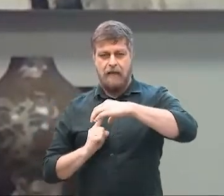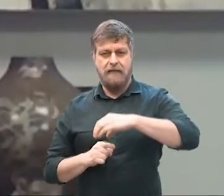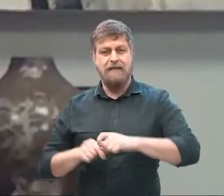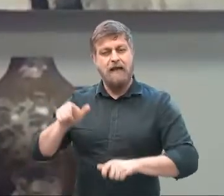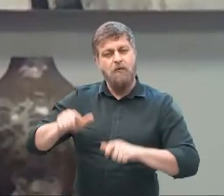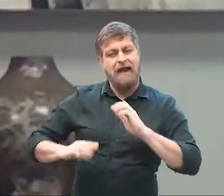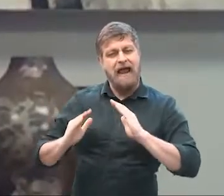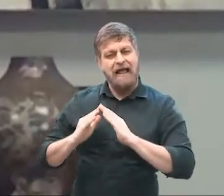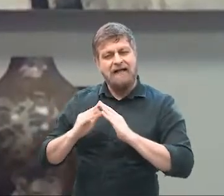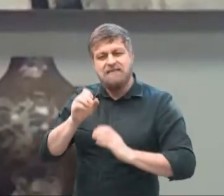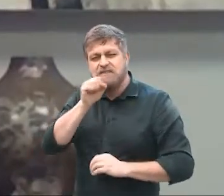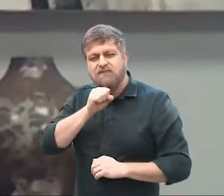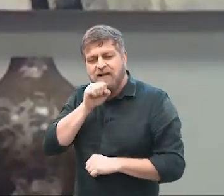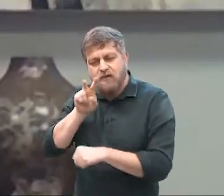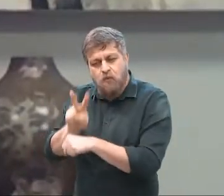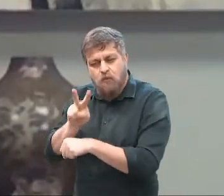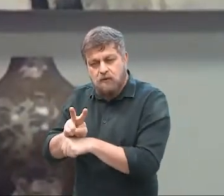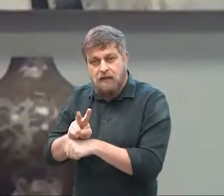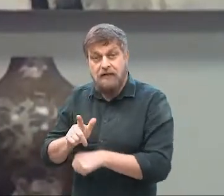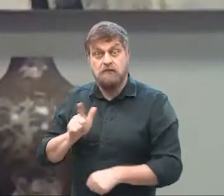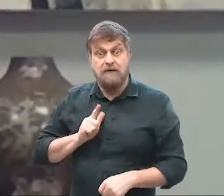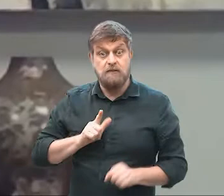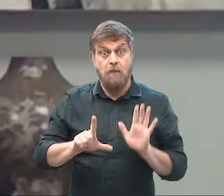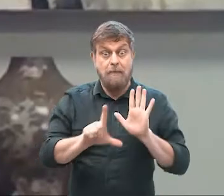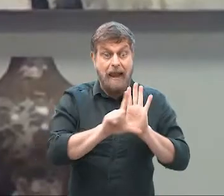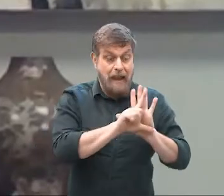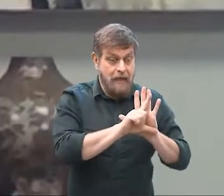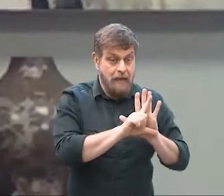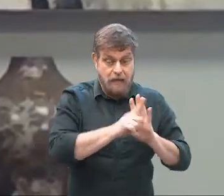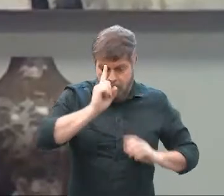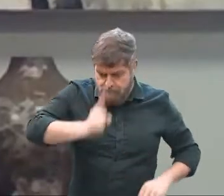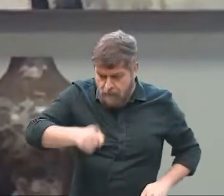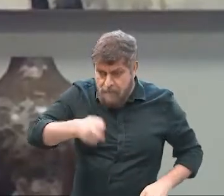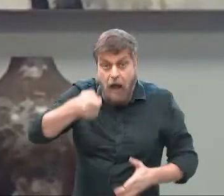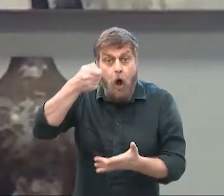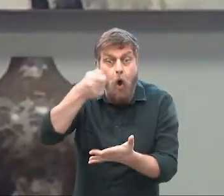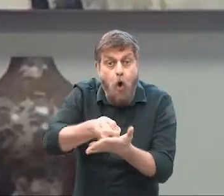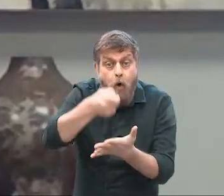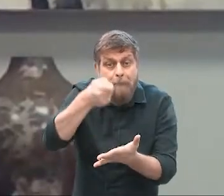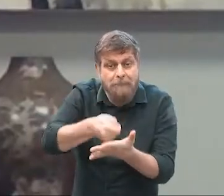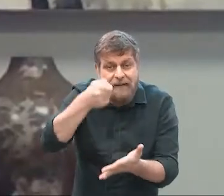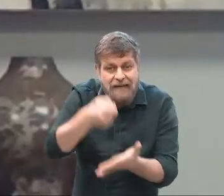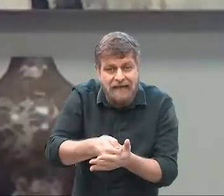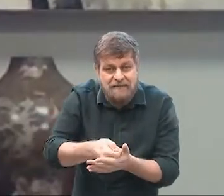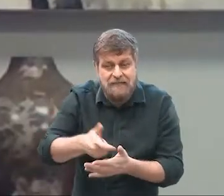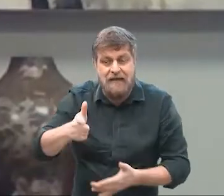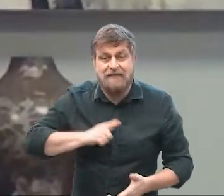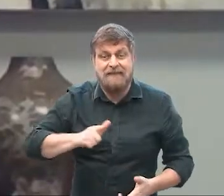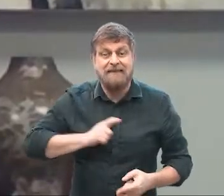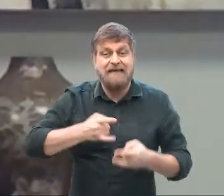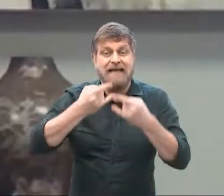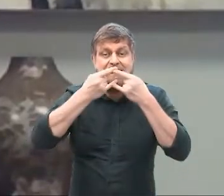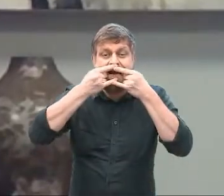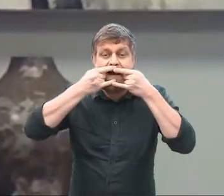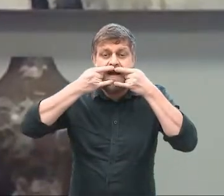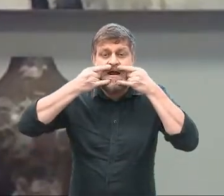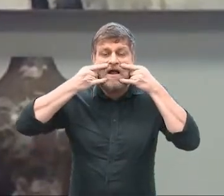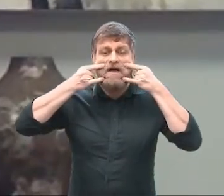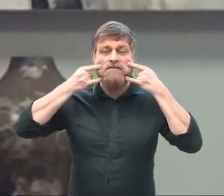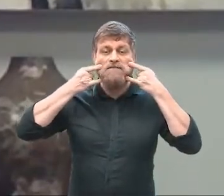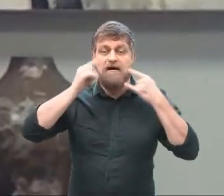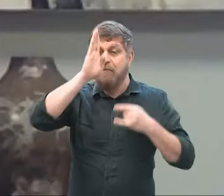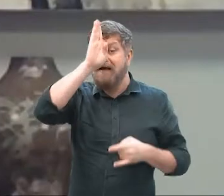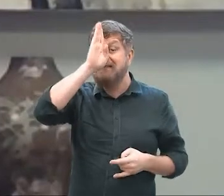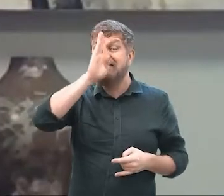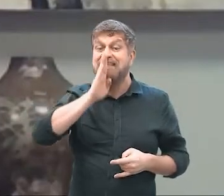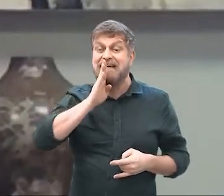repouso, obrigasse um projeto de lei a fornecer às clínicas, às farmácias, a fornecer aos